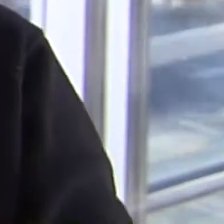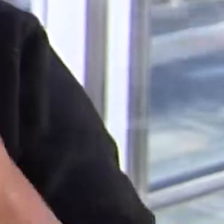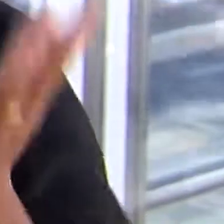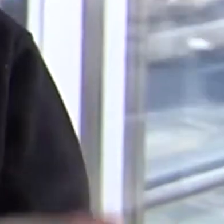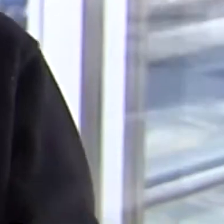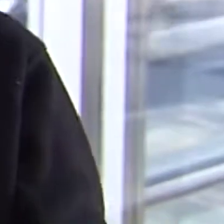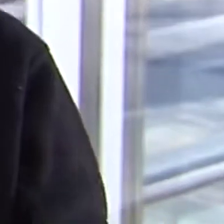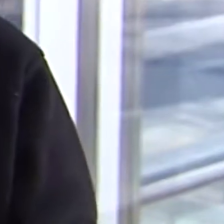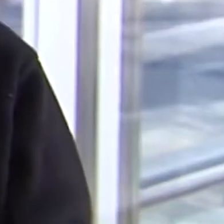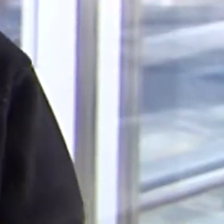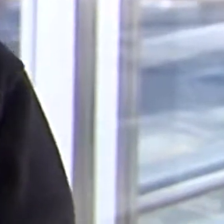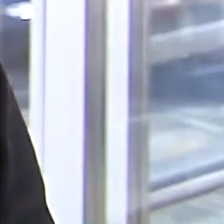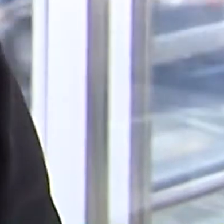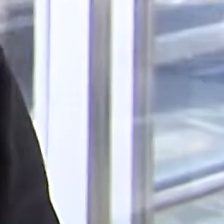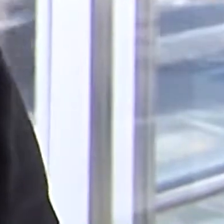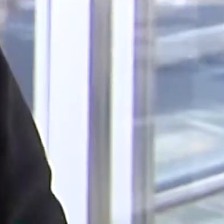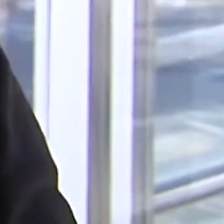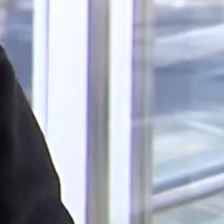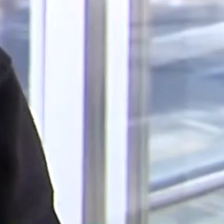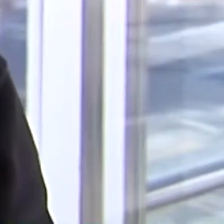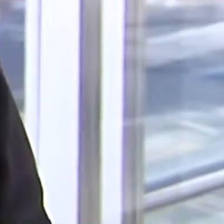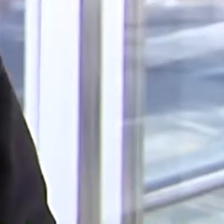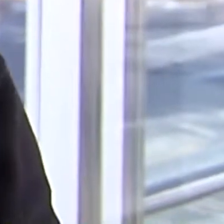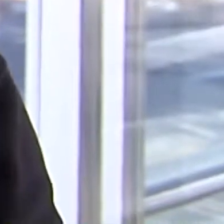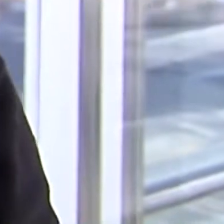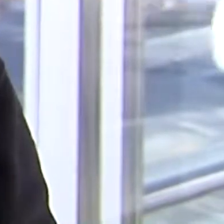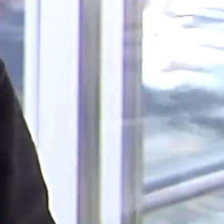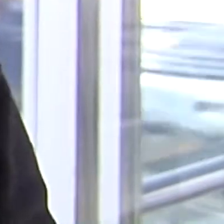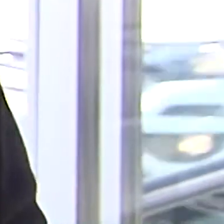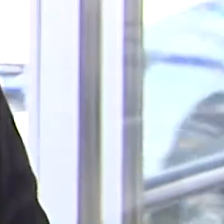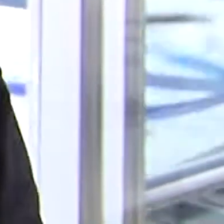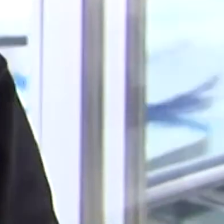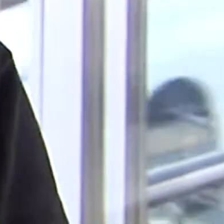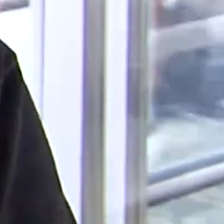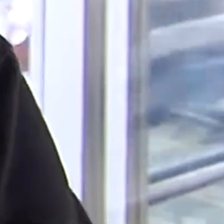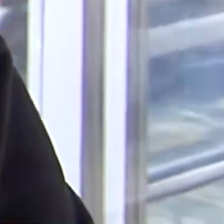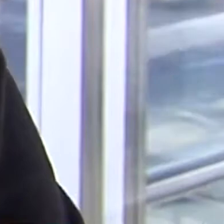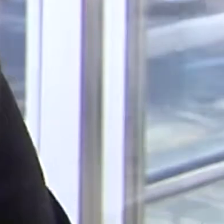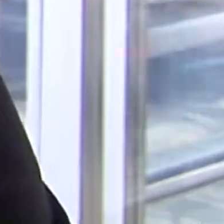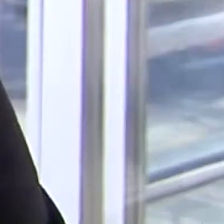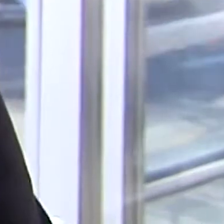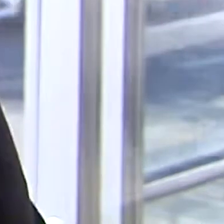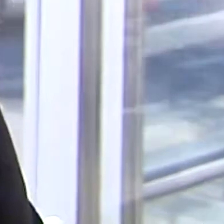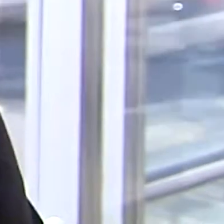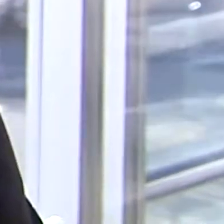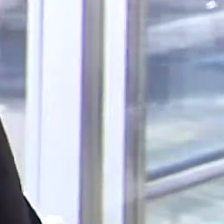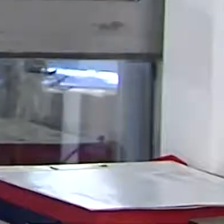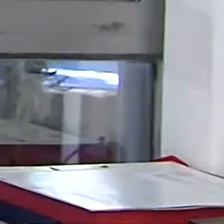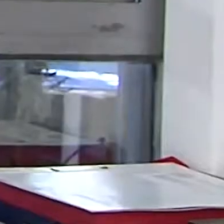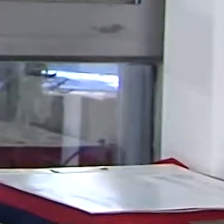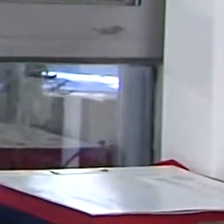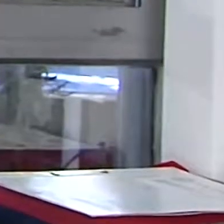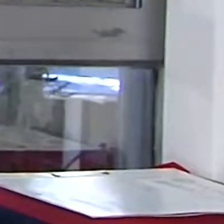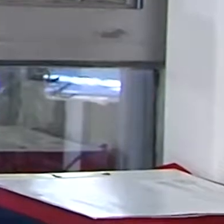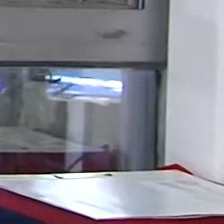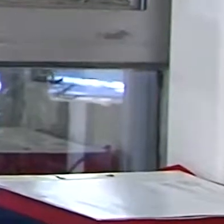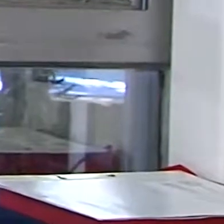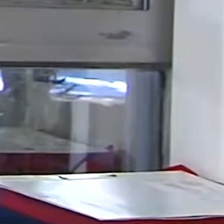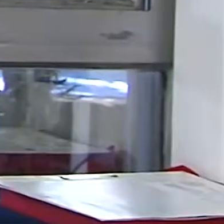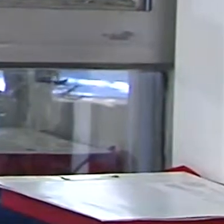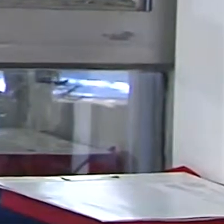justo por esse motivo. Aí sobe gasolina, sobe isso, sobe aquilo, aí eu acredito que seja por causa disso. Eu não acredito